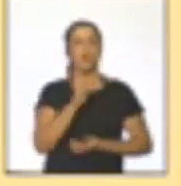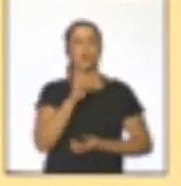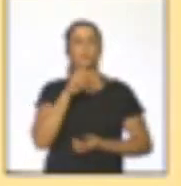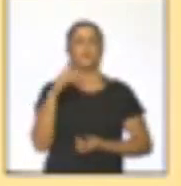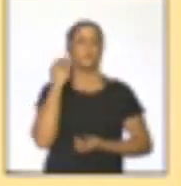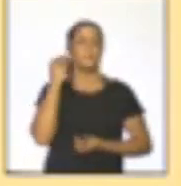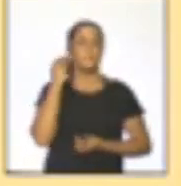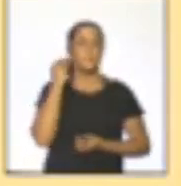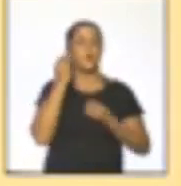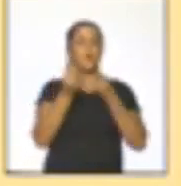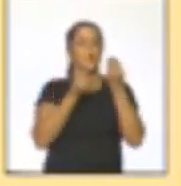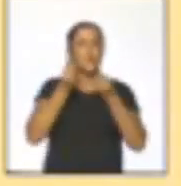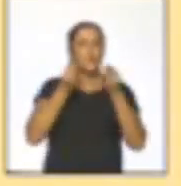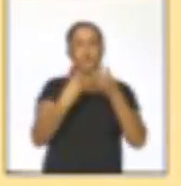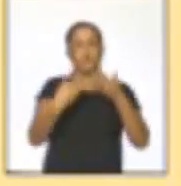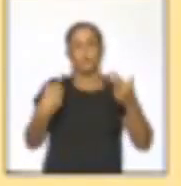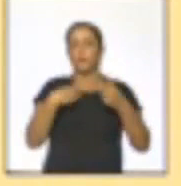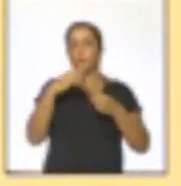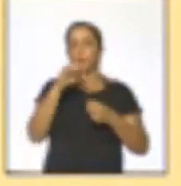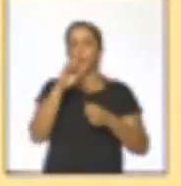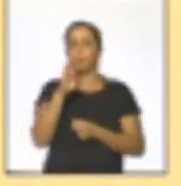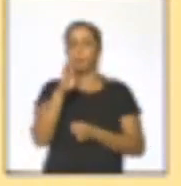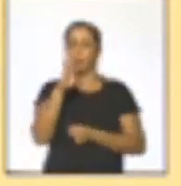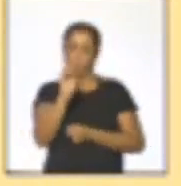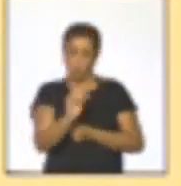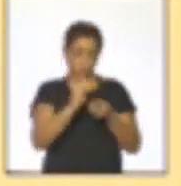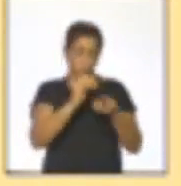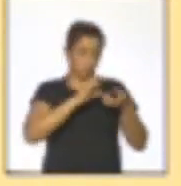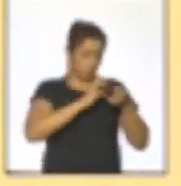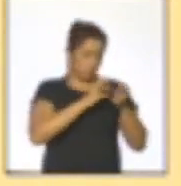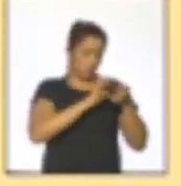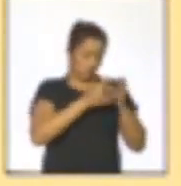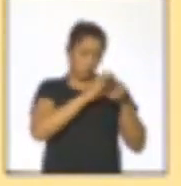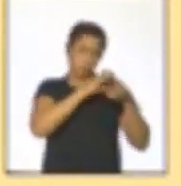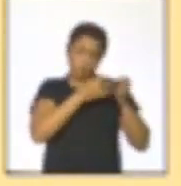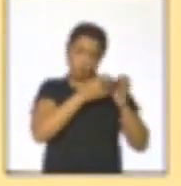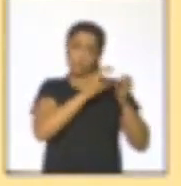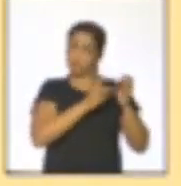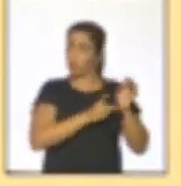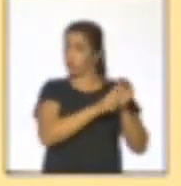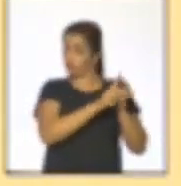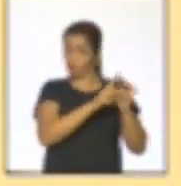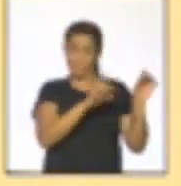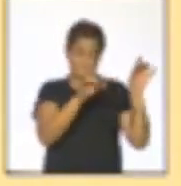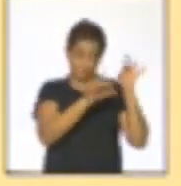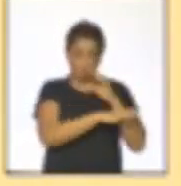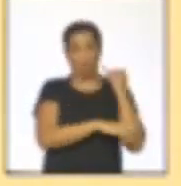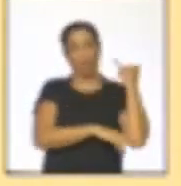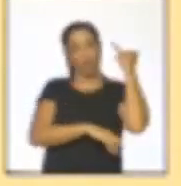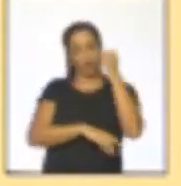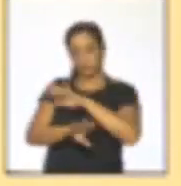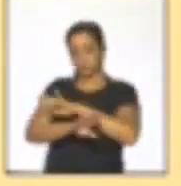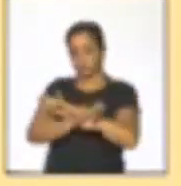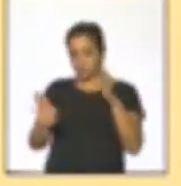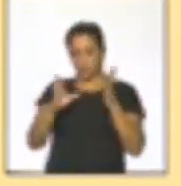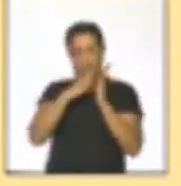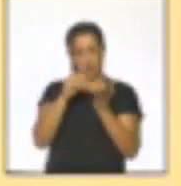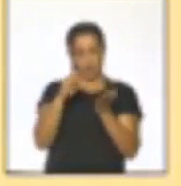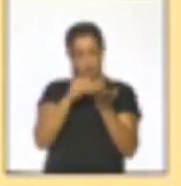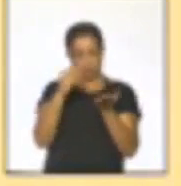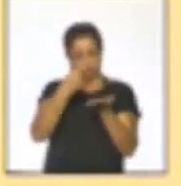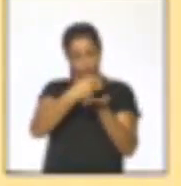Vamos lá, enquanto monto o cubo aqui, e você vai copiando aí